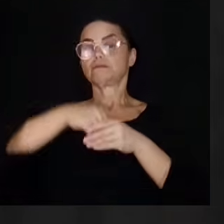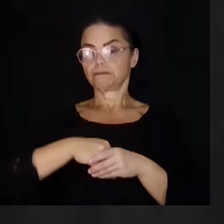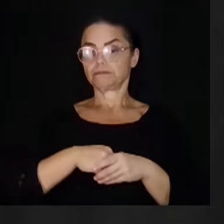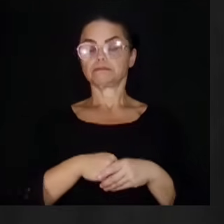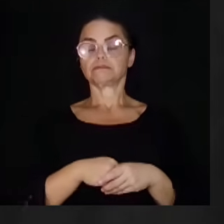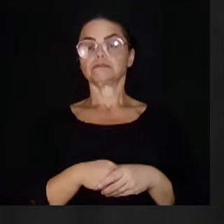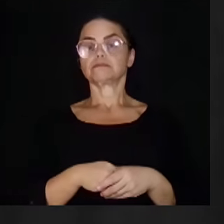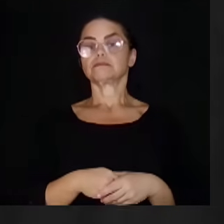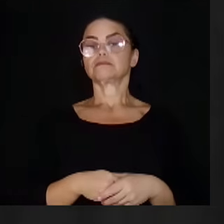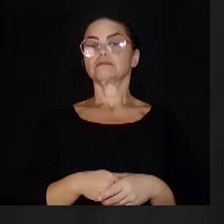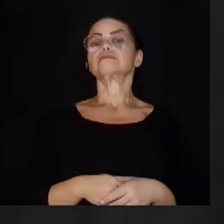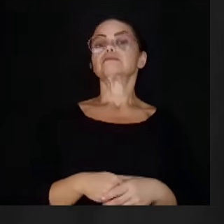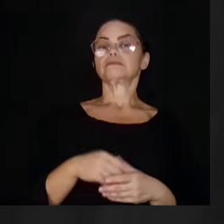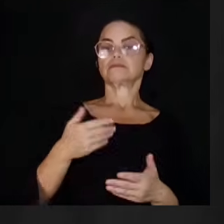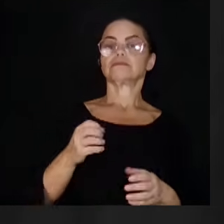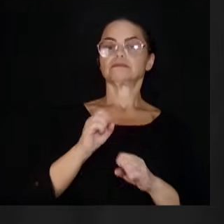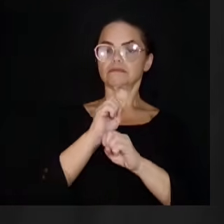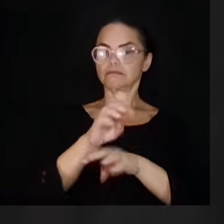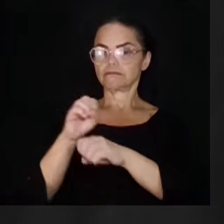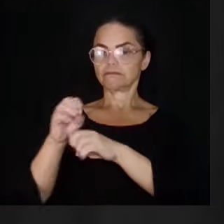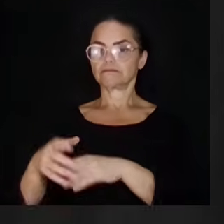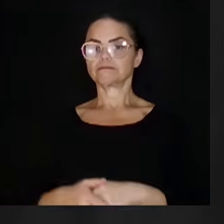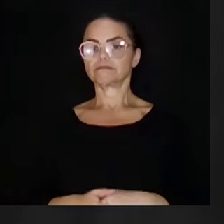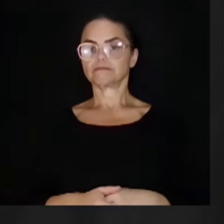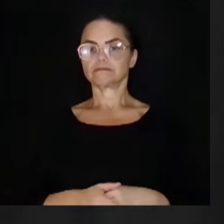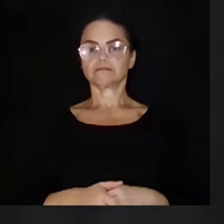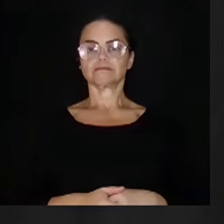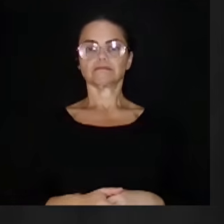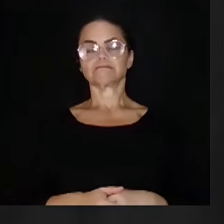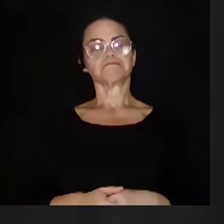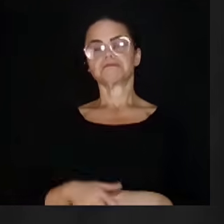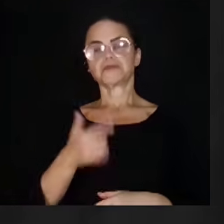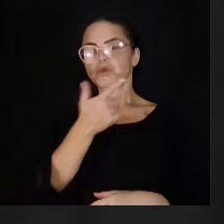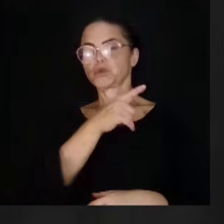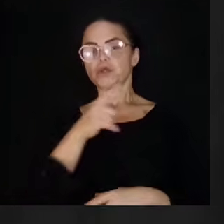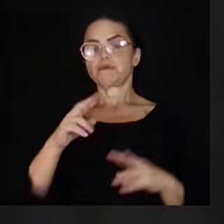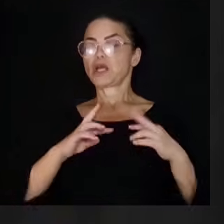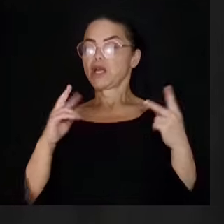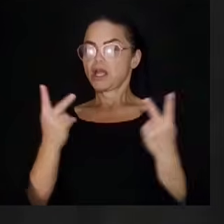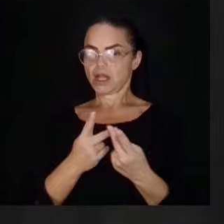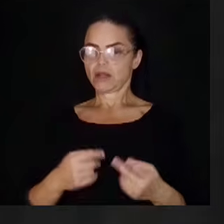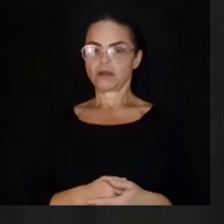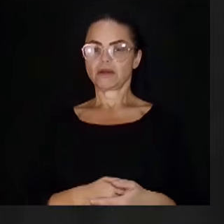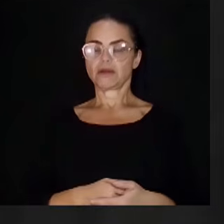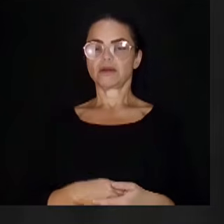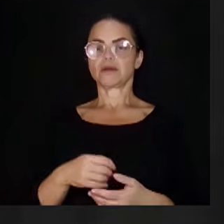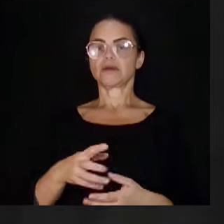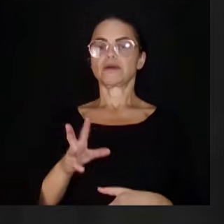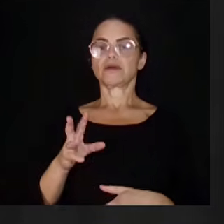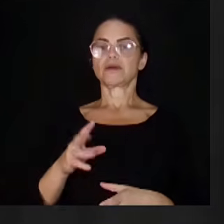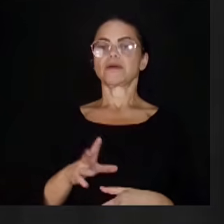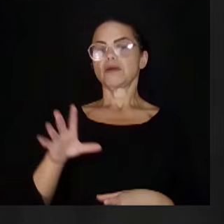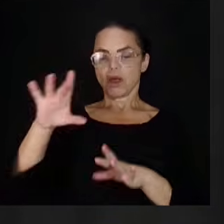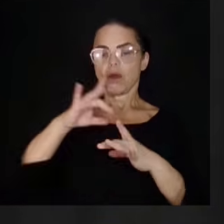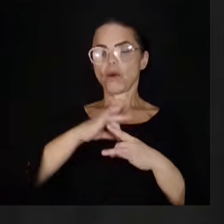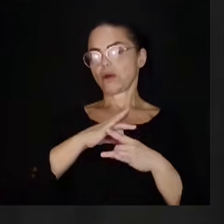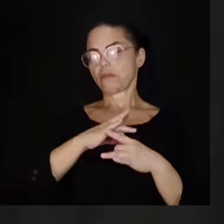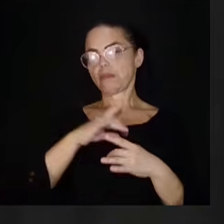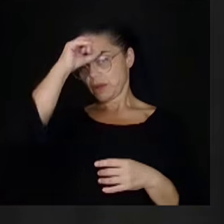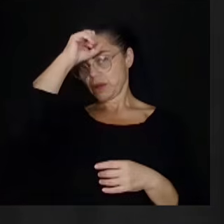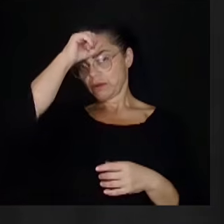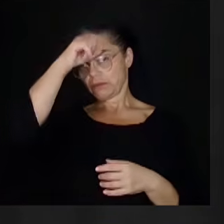quem não foi herdeiro, algo assim. Uhum. E aí eu me vejo dessa forma hoje. Hoje eu estou tomando posse da minha